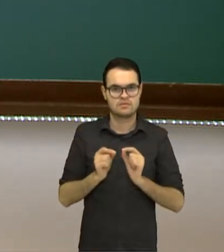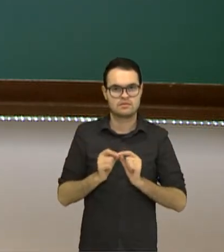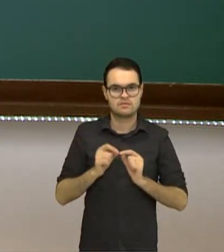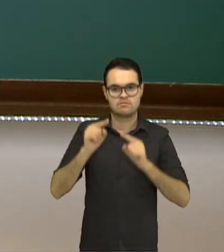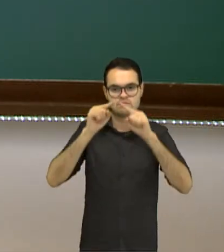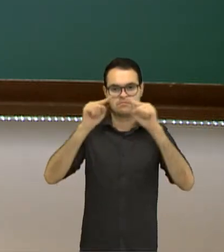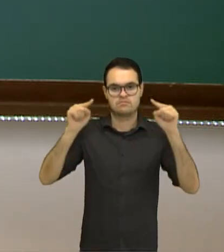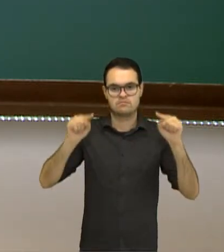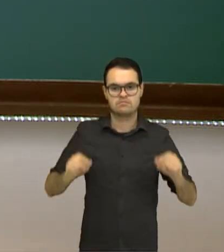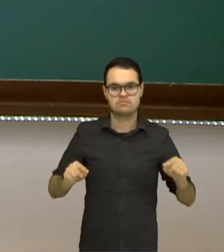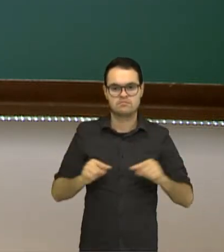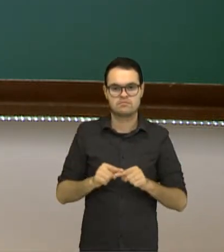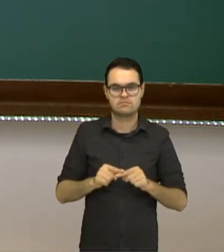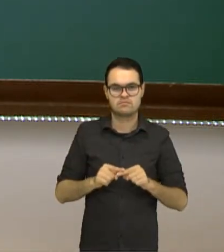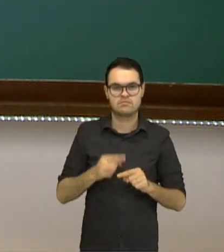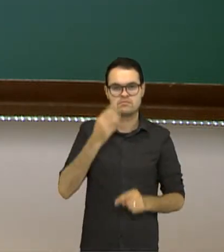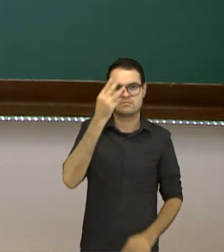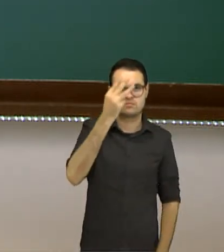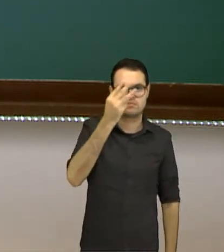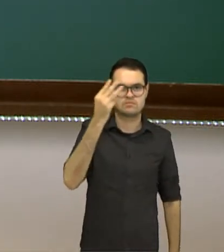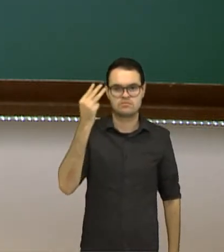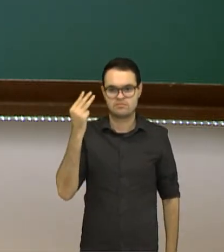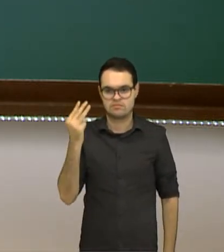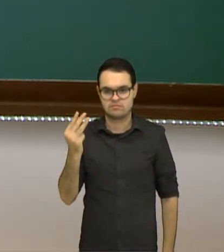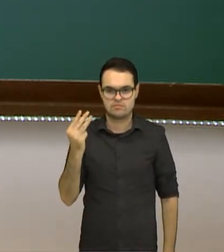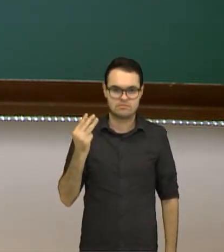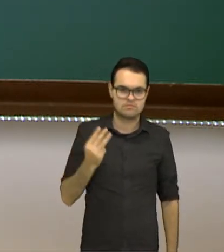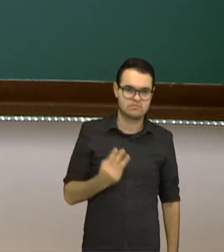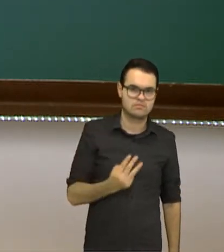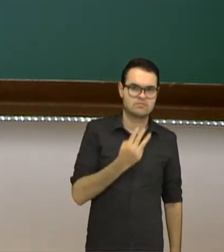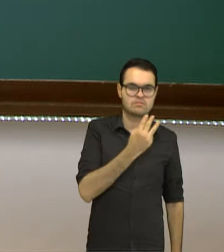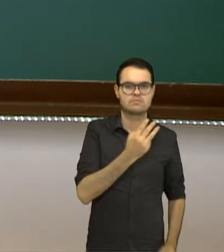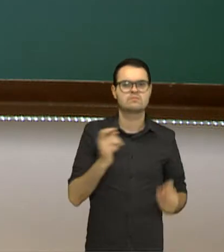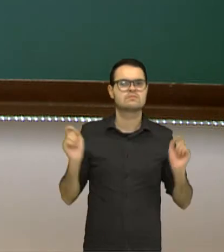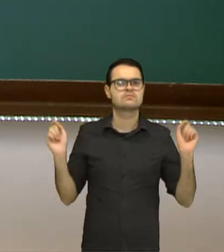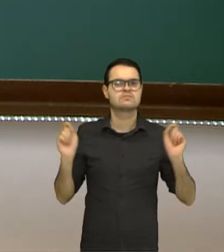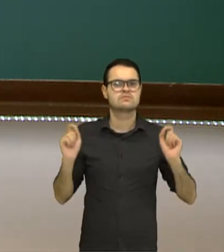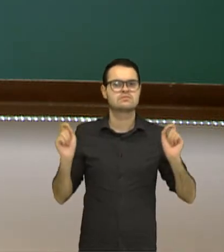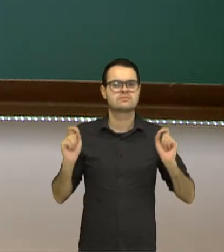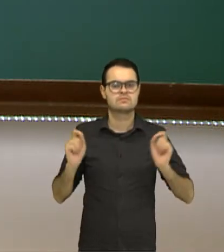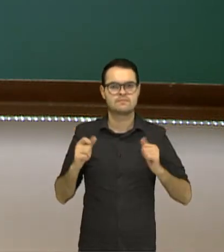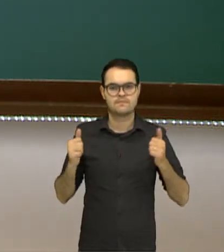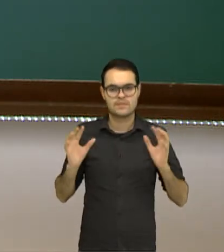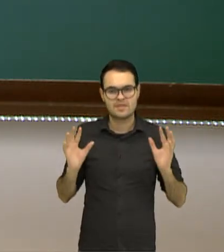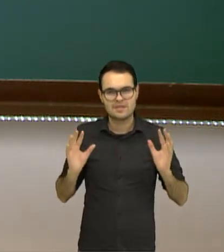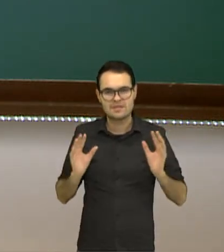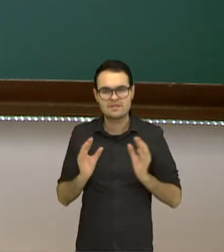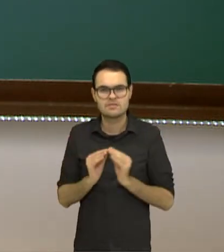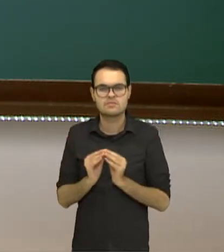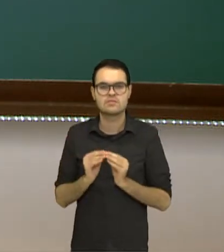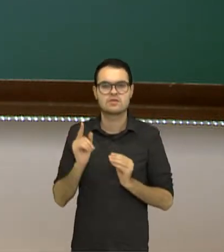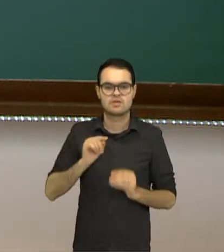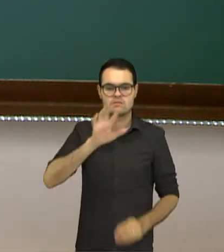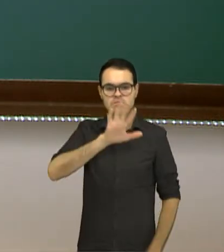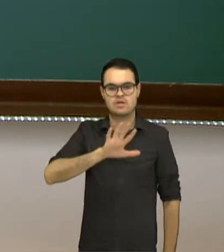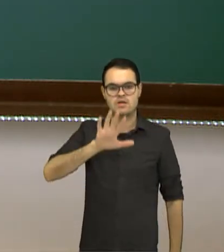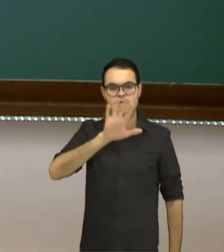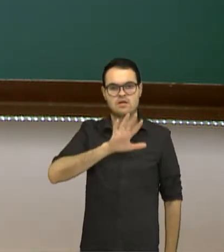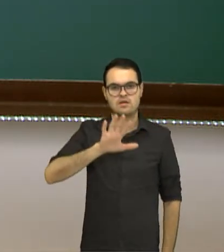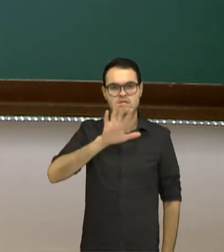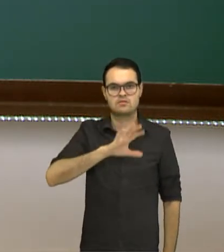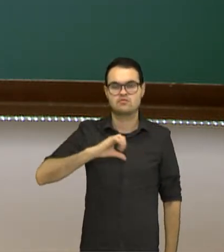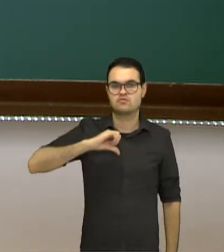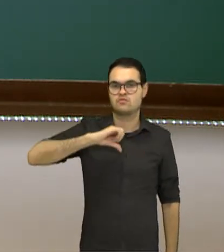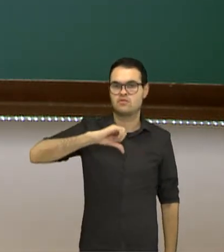quadrado de área 3, de área não, um quadrado de 3 por 3 de lado que resulta numa área